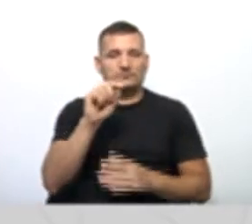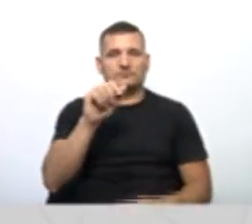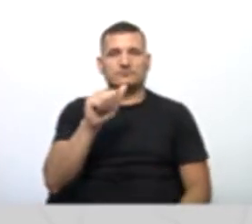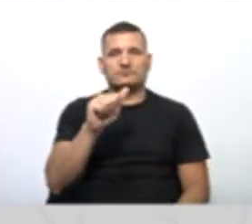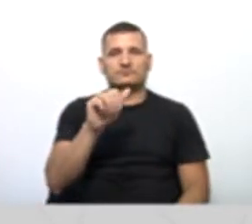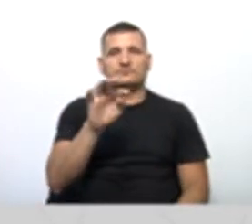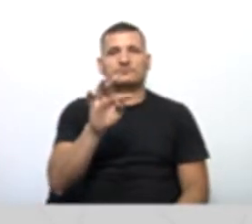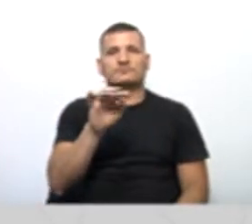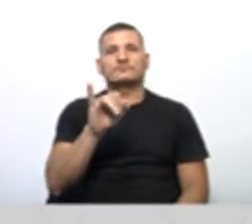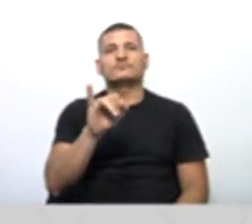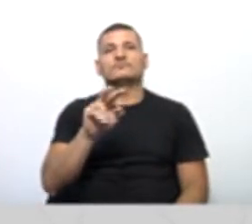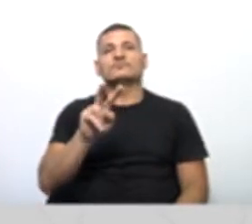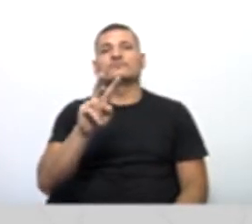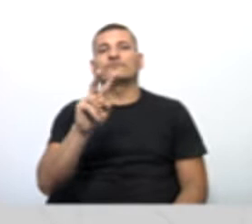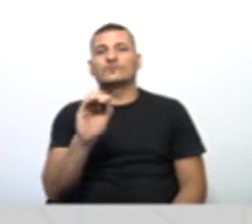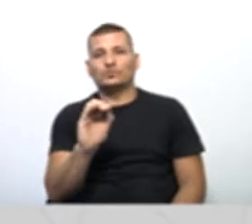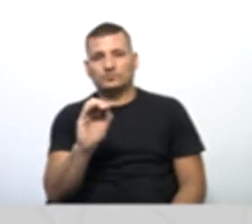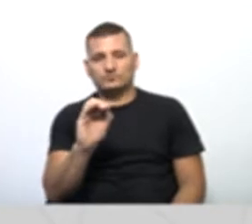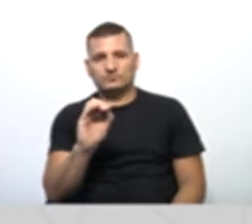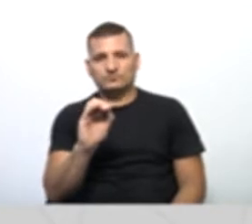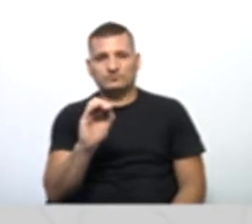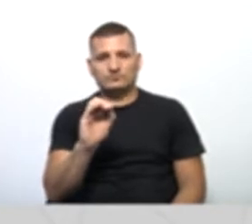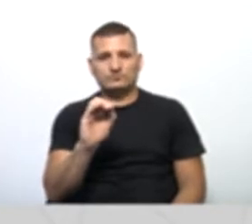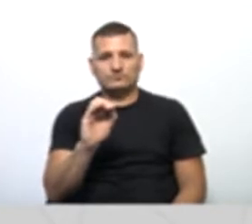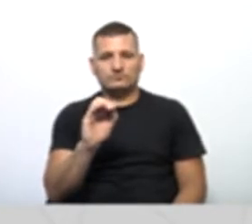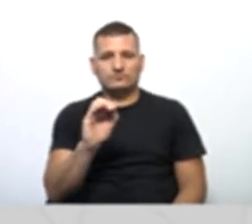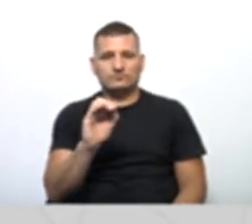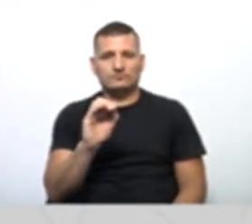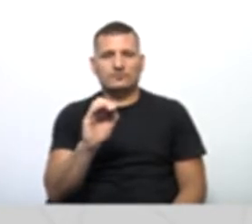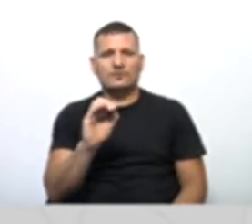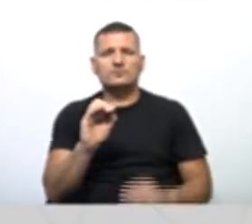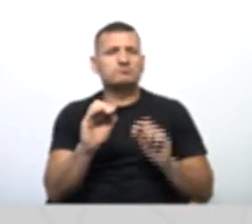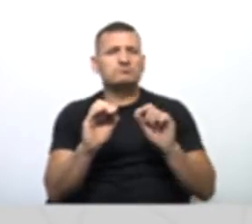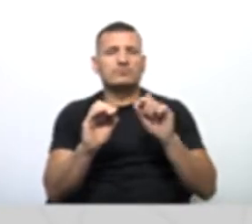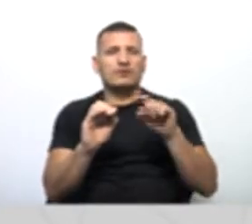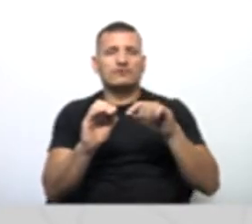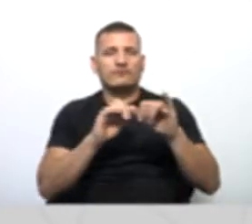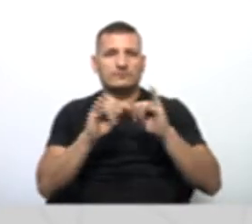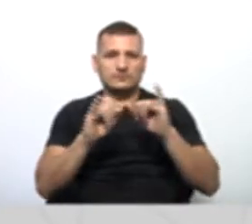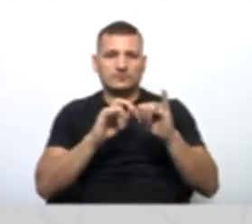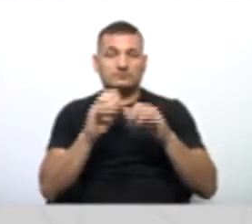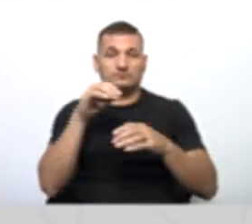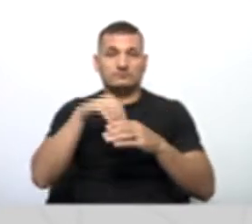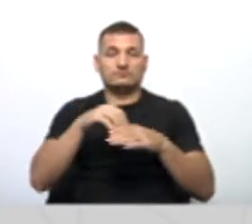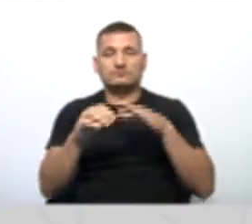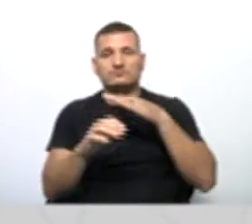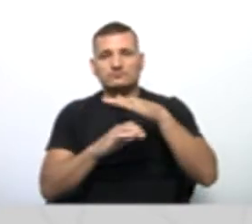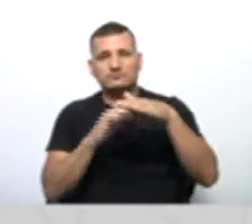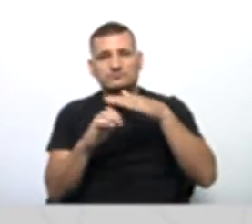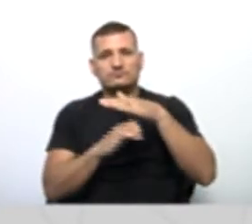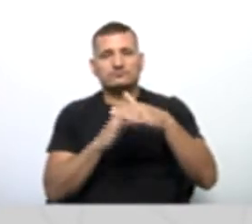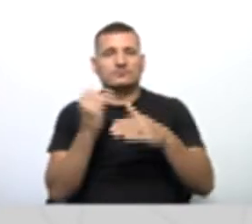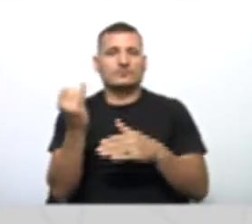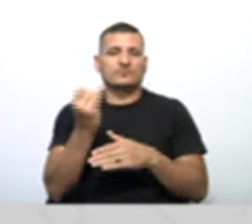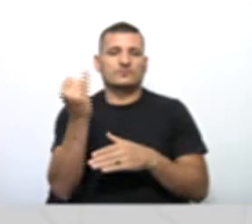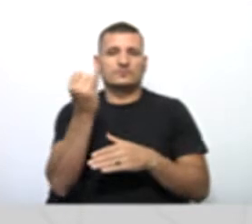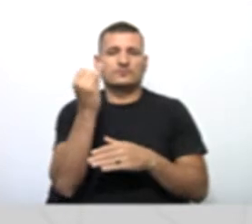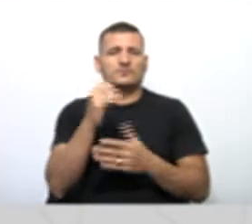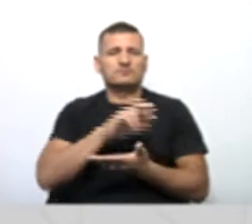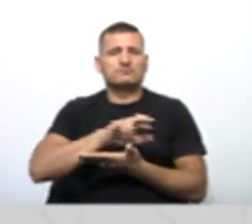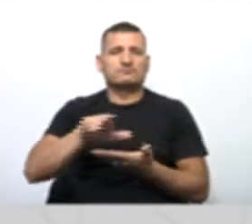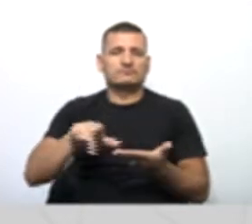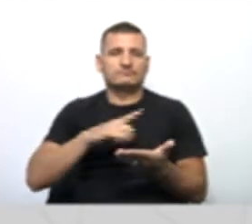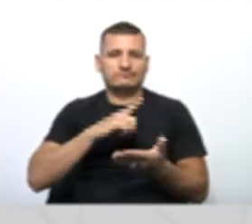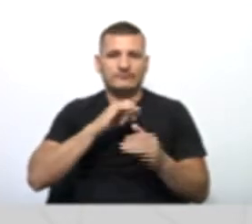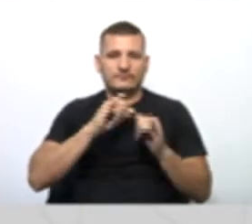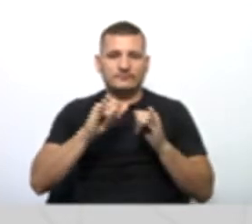uma organização e ela é essencial aos negócios. E ela pode existir de diversas formas, impressa,